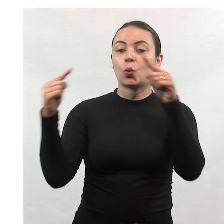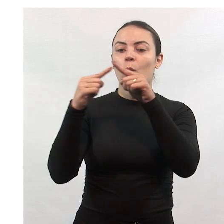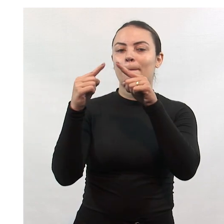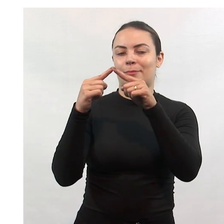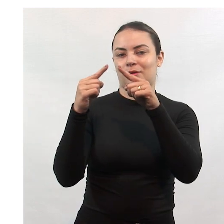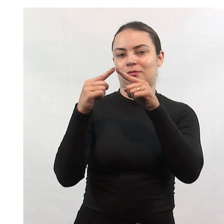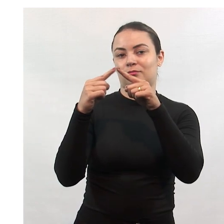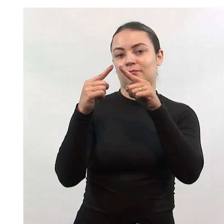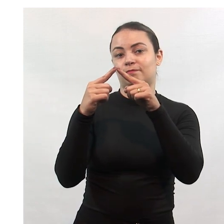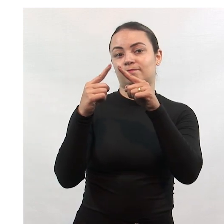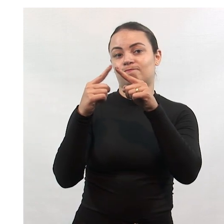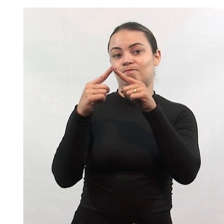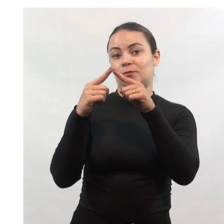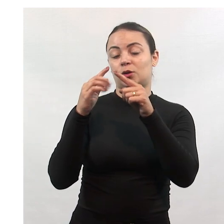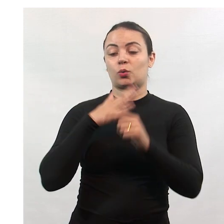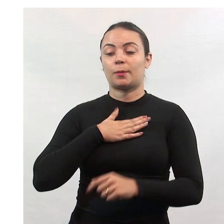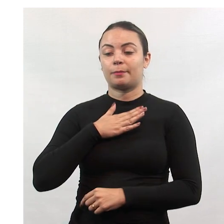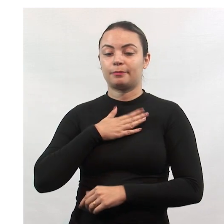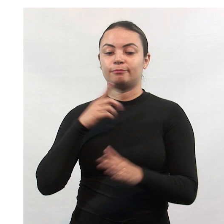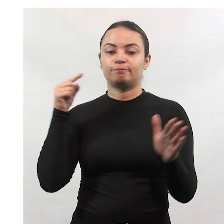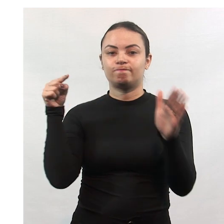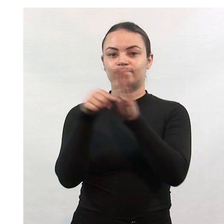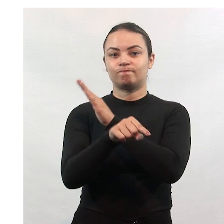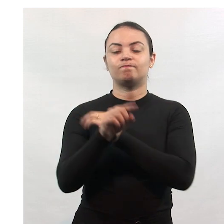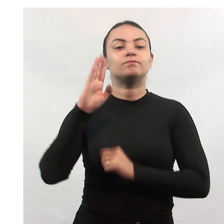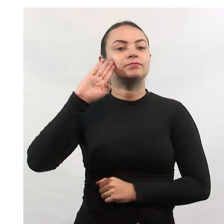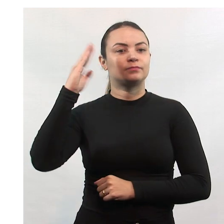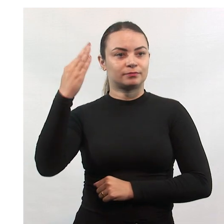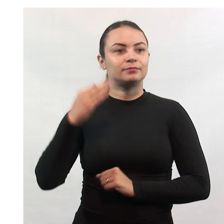a análise da relação entre esses dois